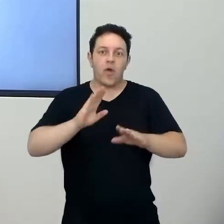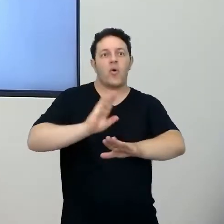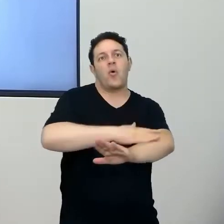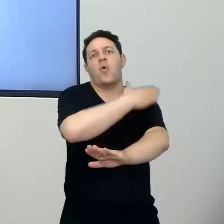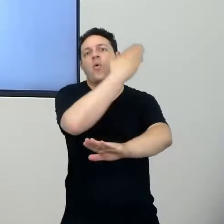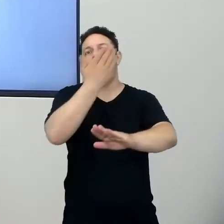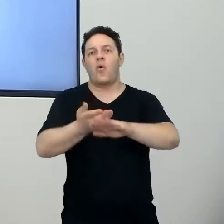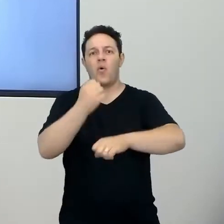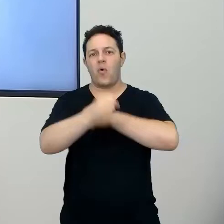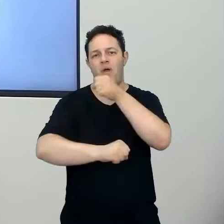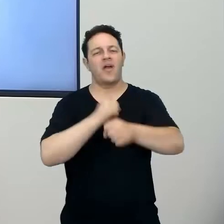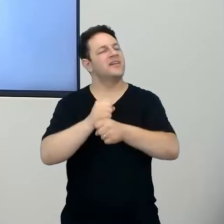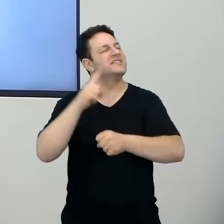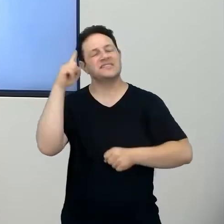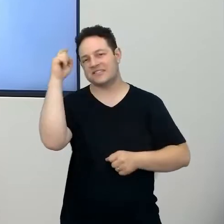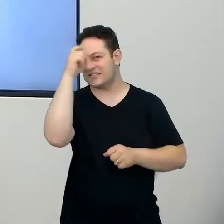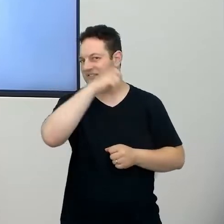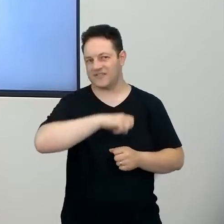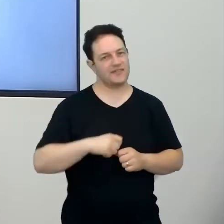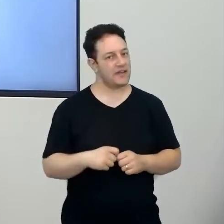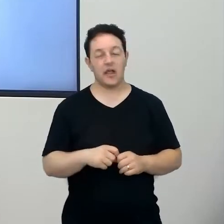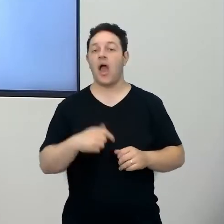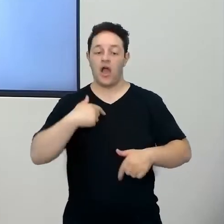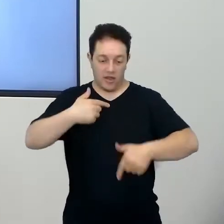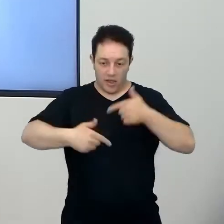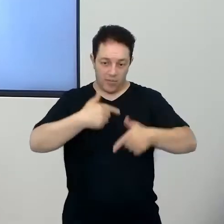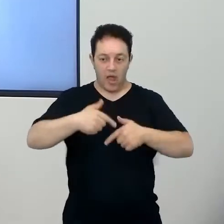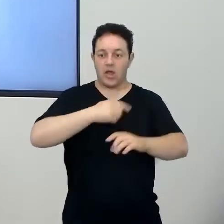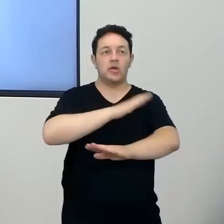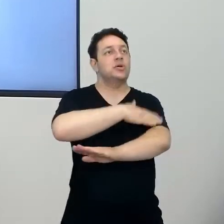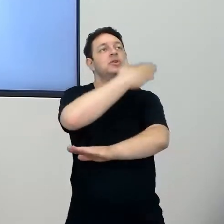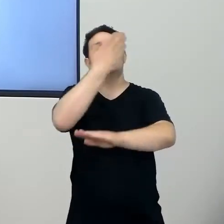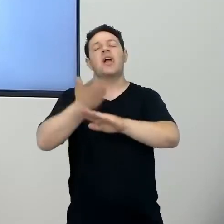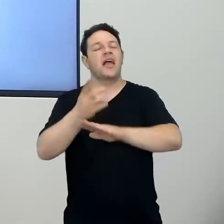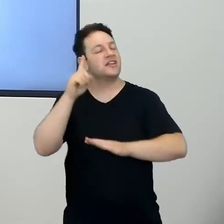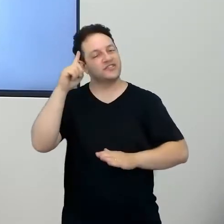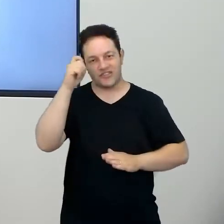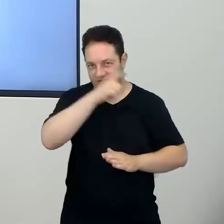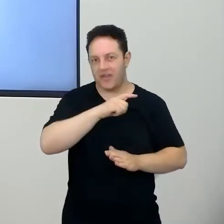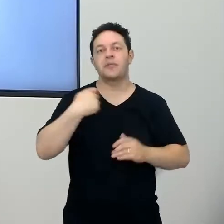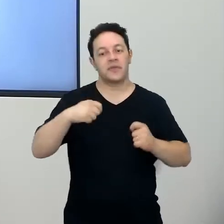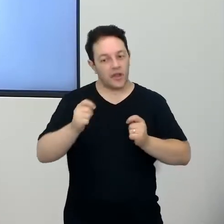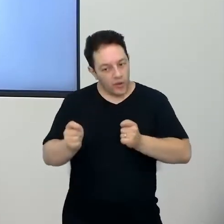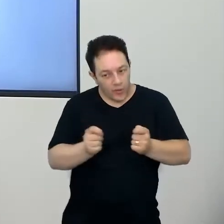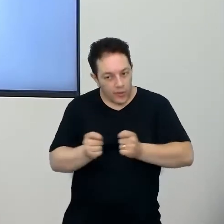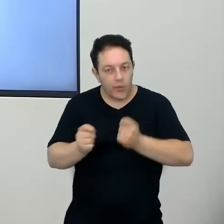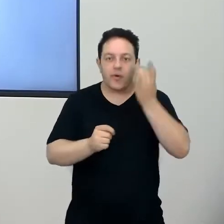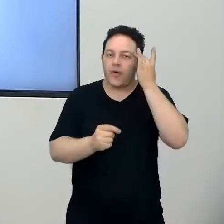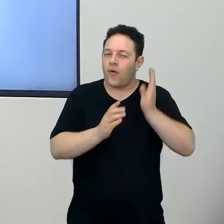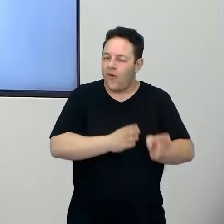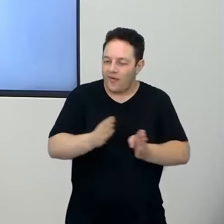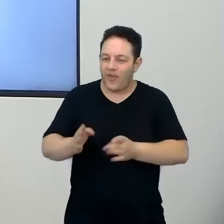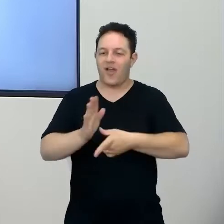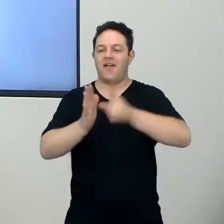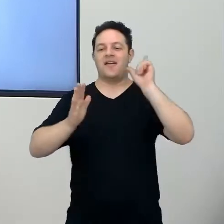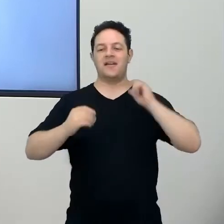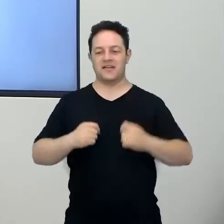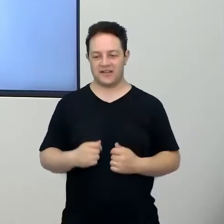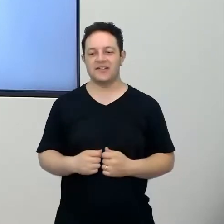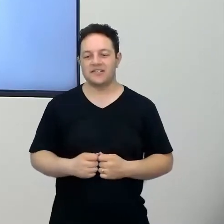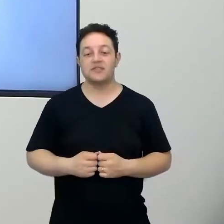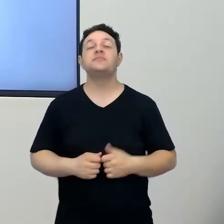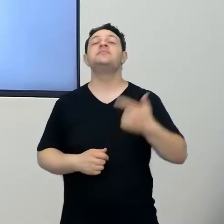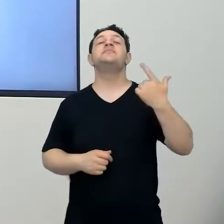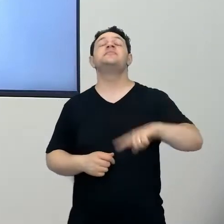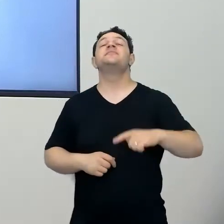Nem todo serviço poderá ser prestado o ano todo também. Então, tome cuidado com essa ideia. Segundo,